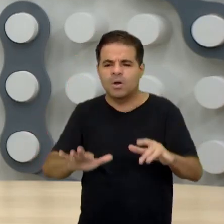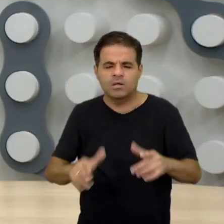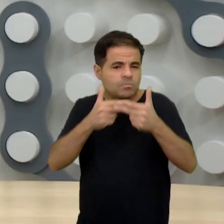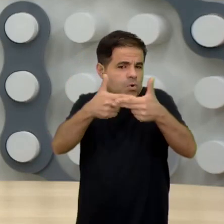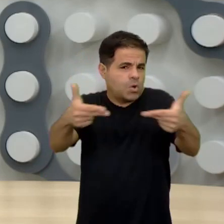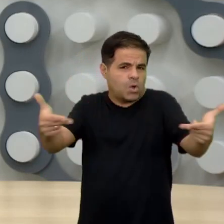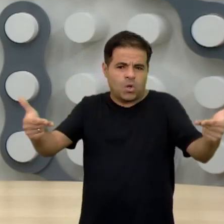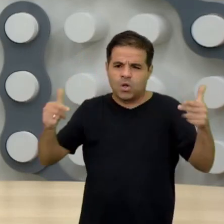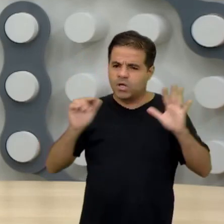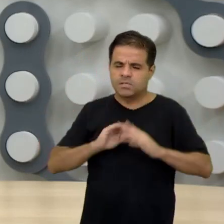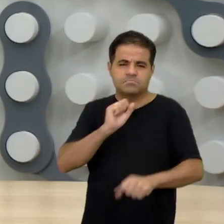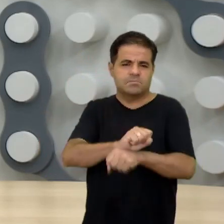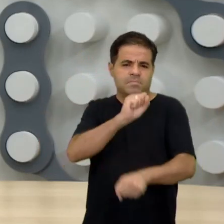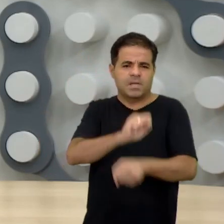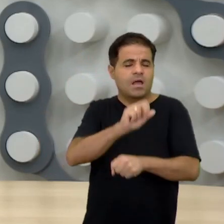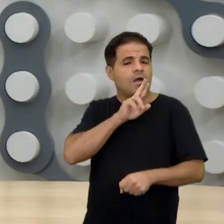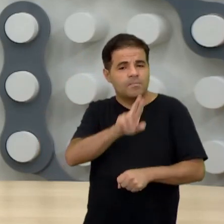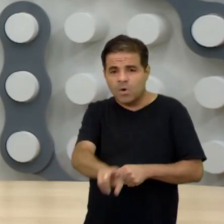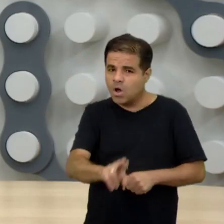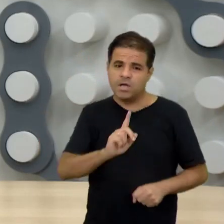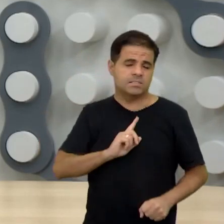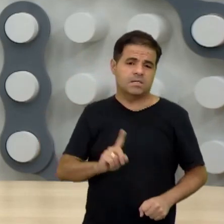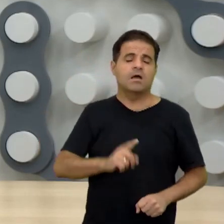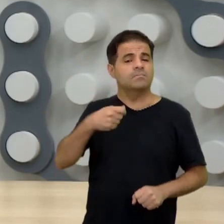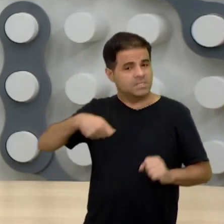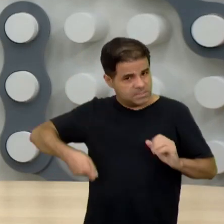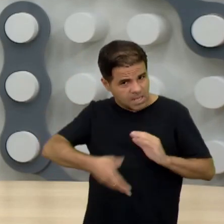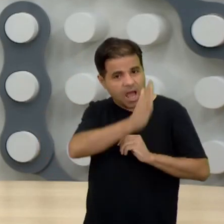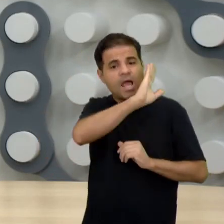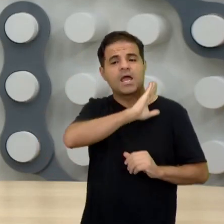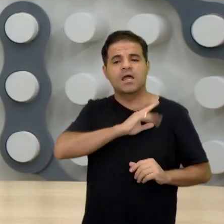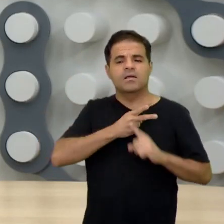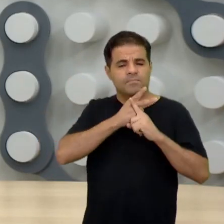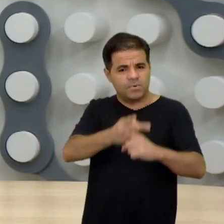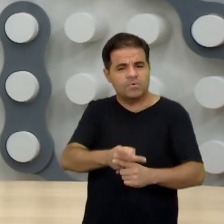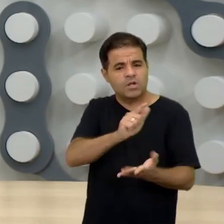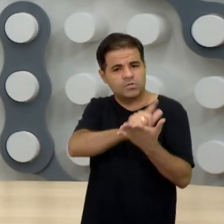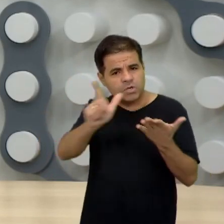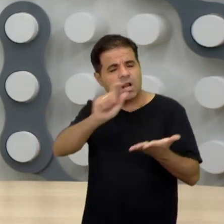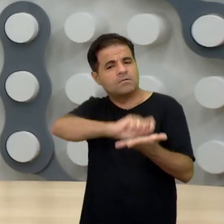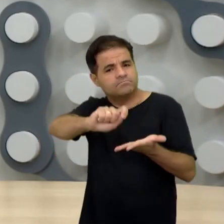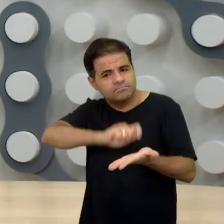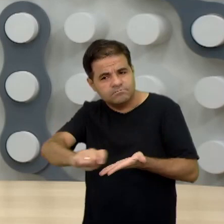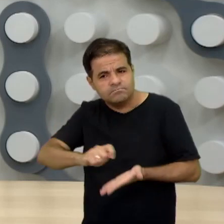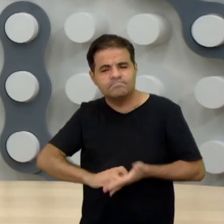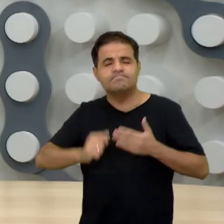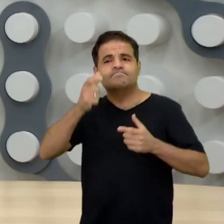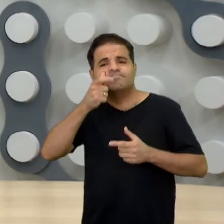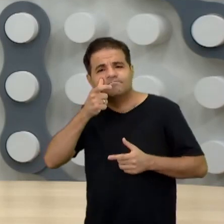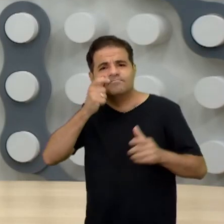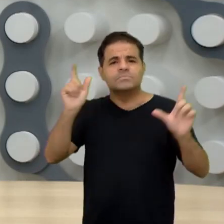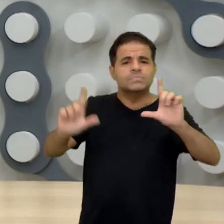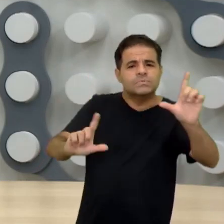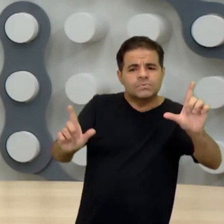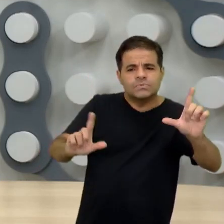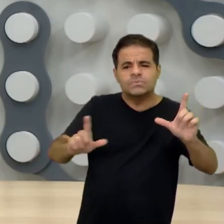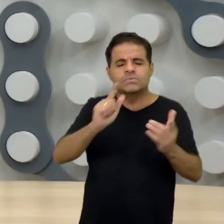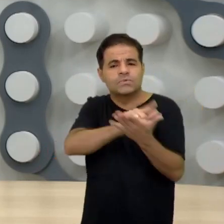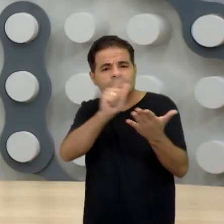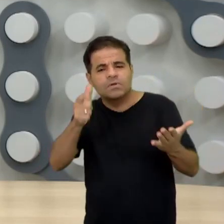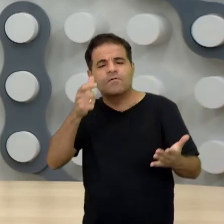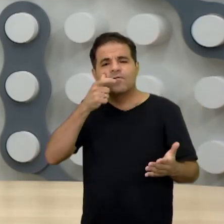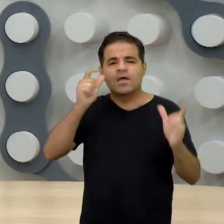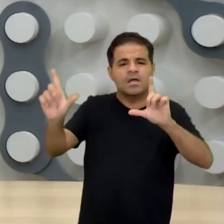coisa e esperar a resposta, não. É preciso sair mesmo a campo, né? Procurar jornais escritos, assistir mais a alguns jornais na